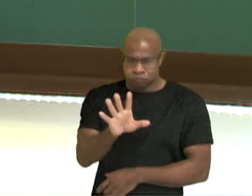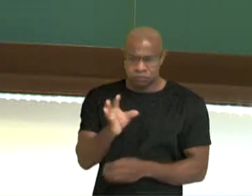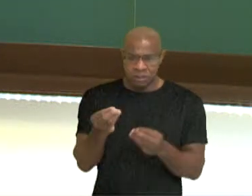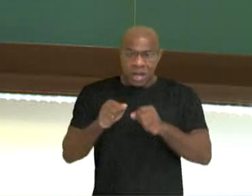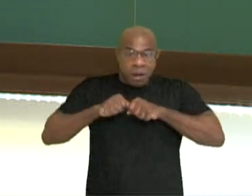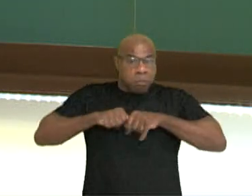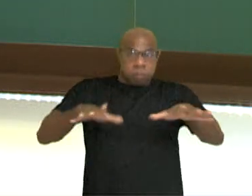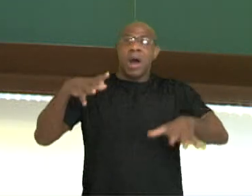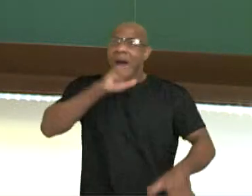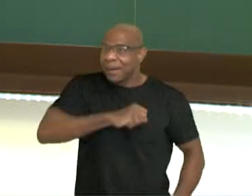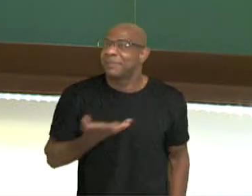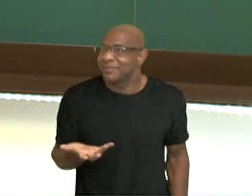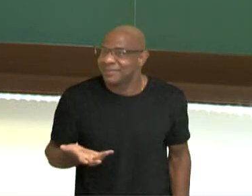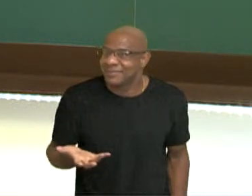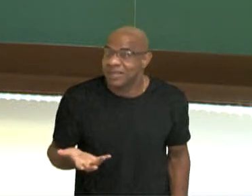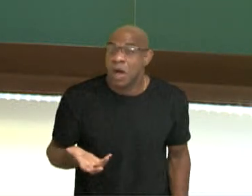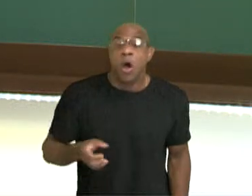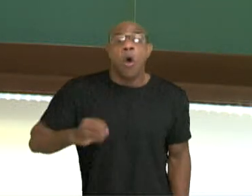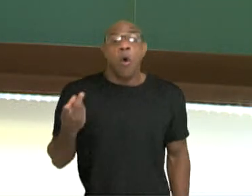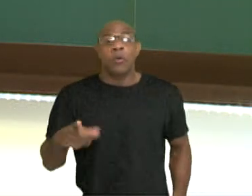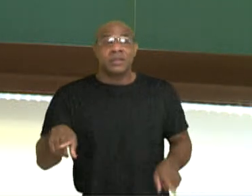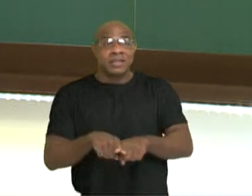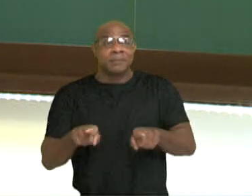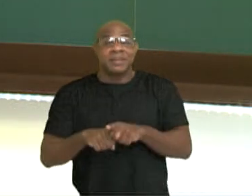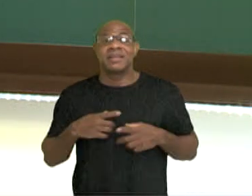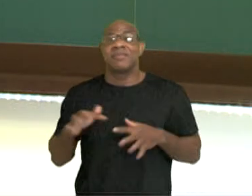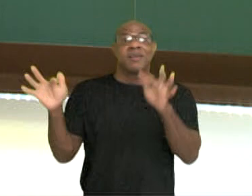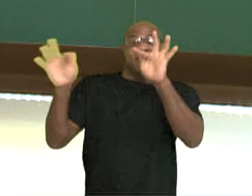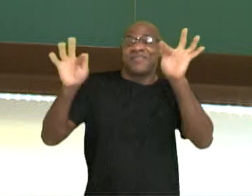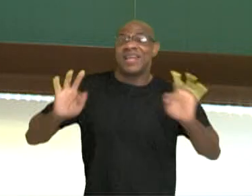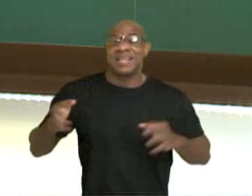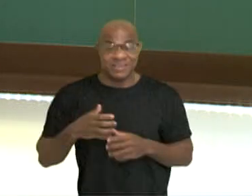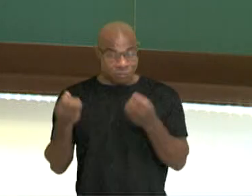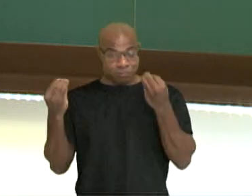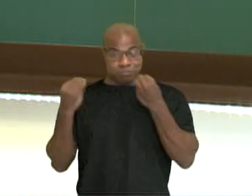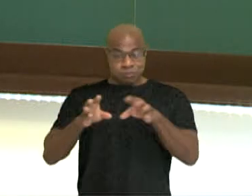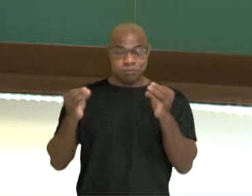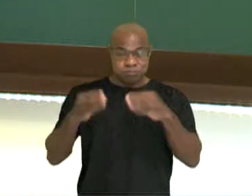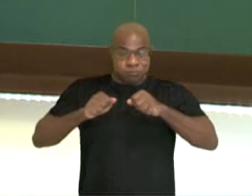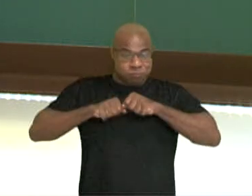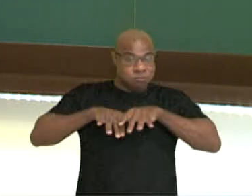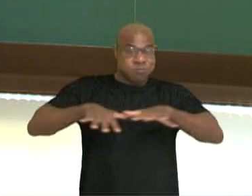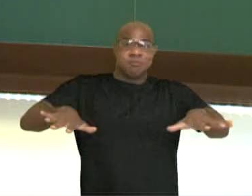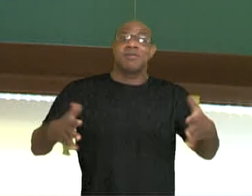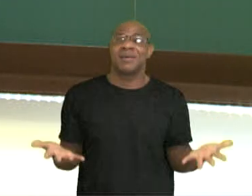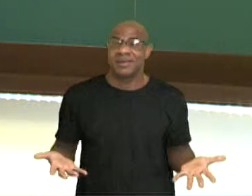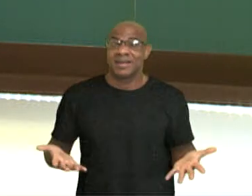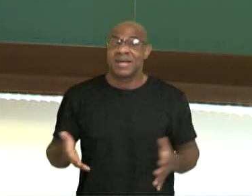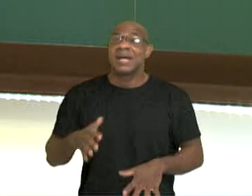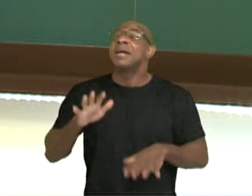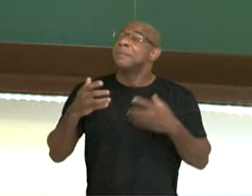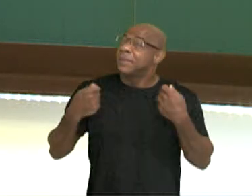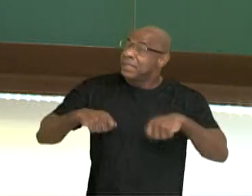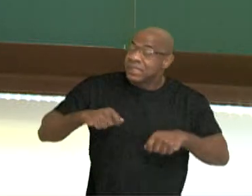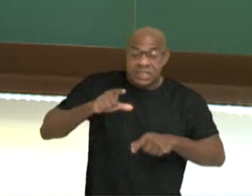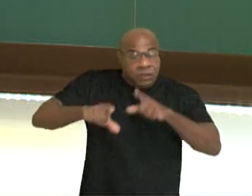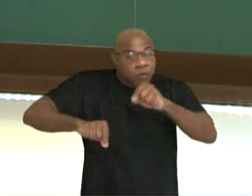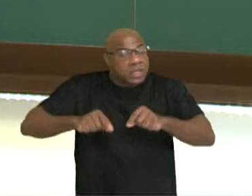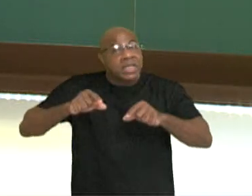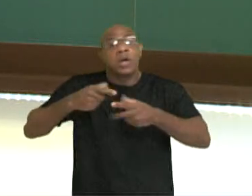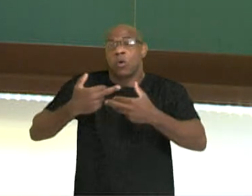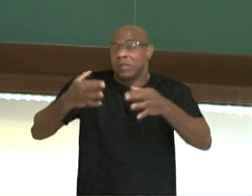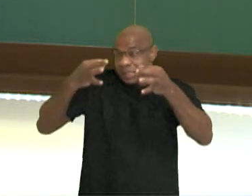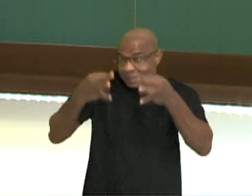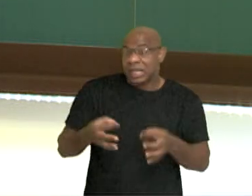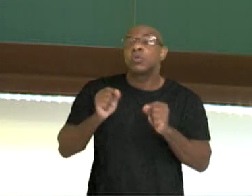postagem? Ou às vezes ficou feliz que aquilo teve uma boa repercussão? Então, tem que ter a medida certa do que